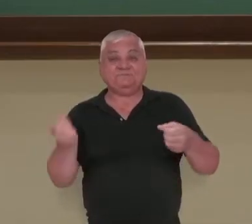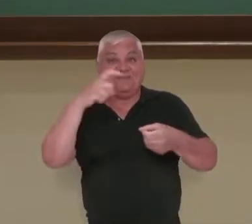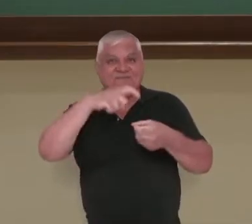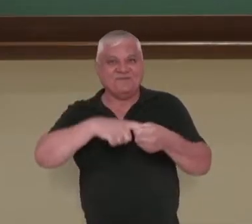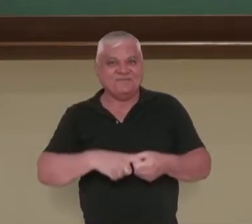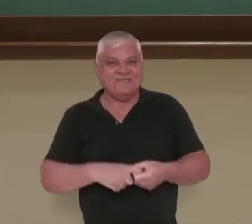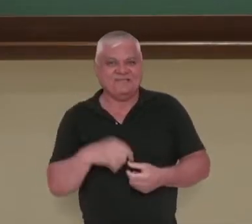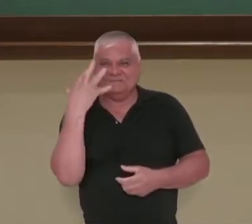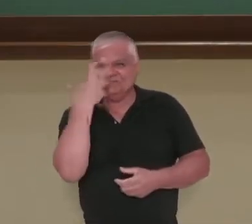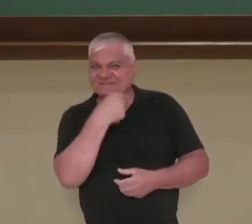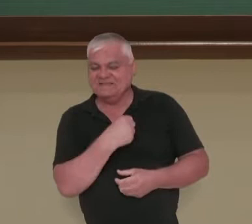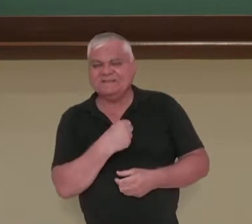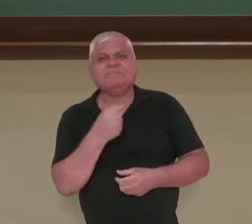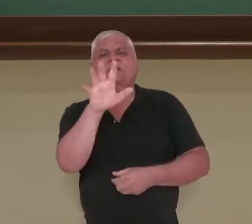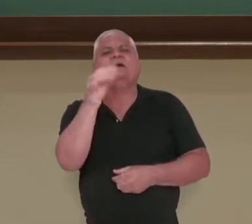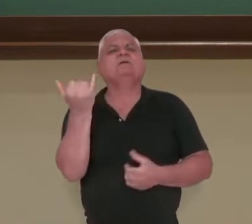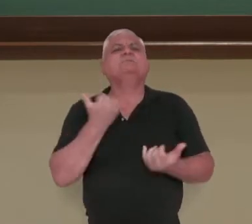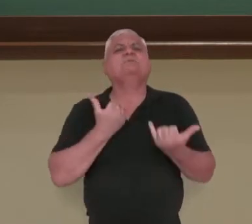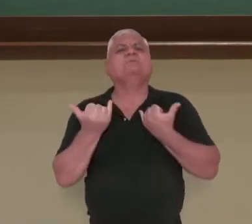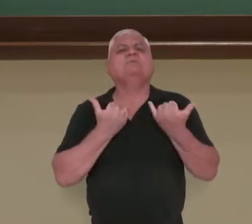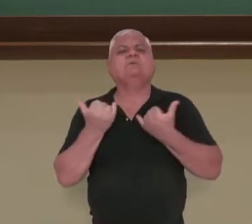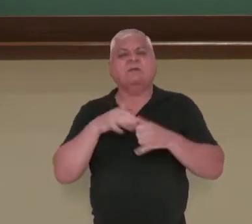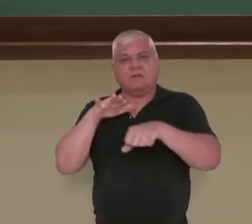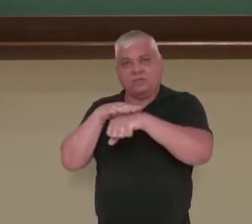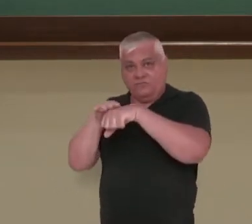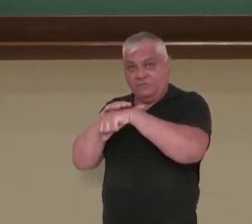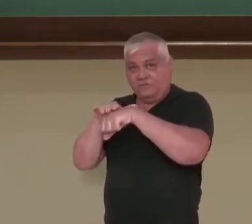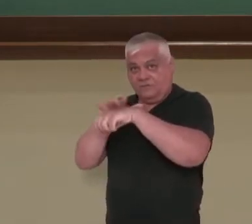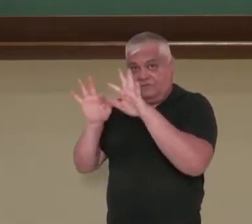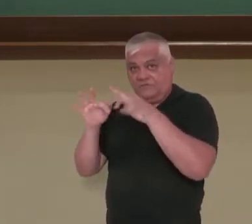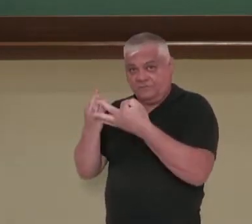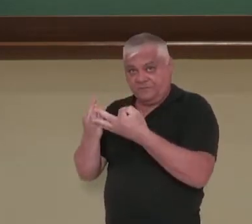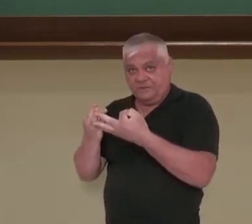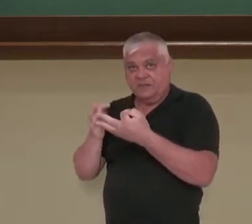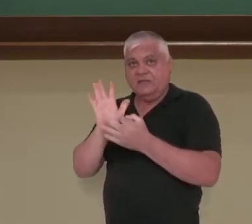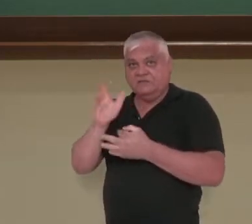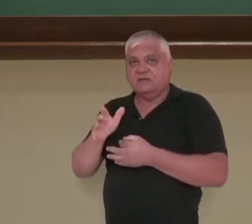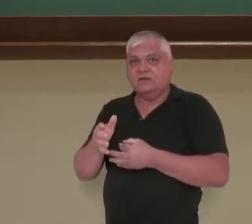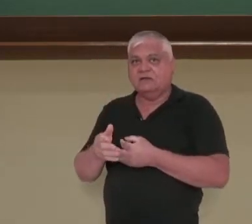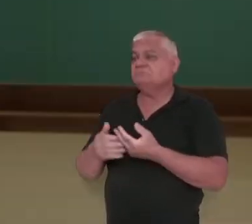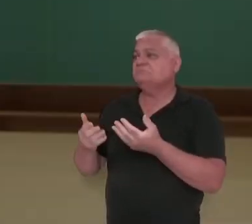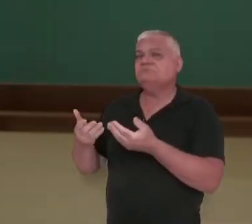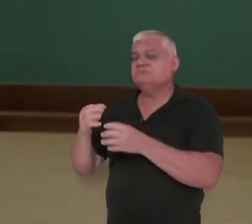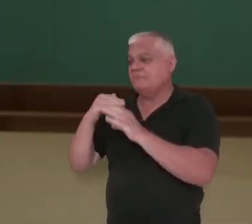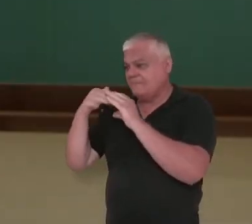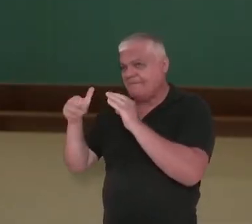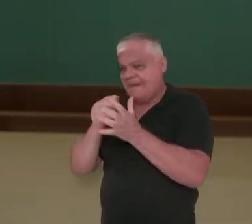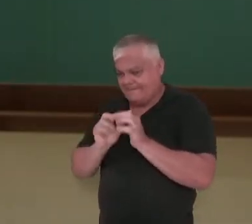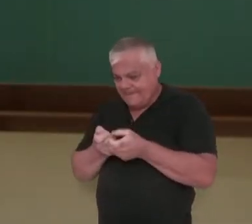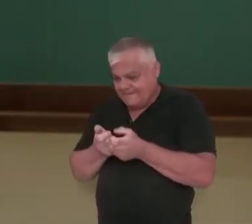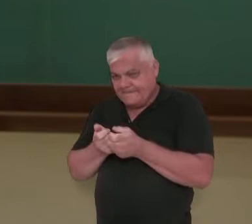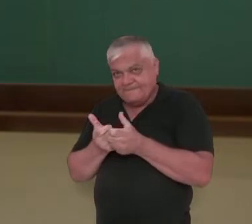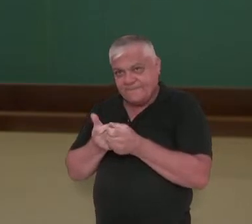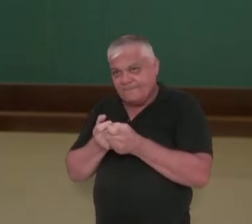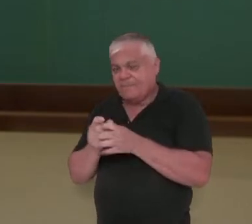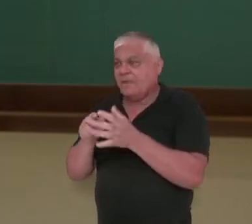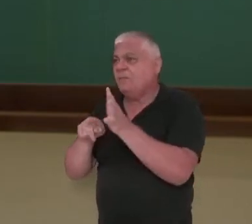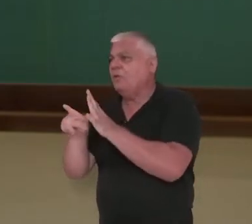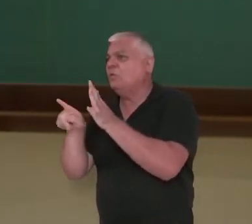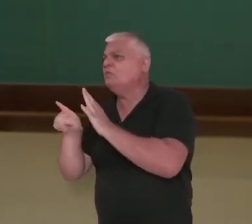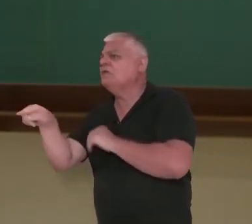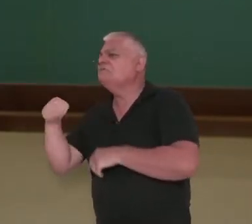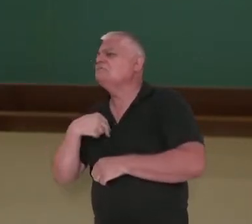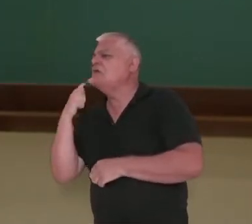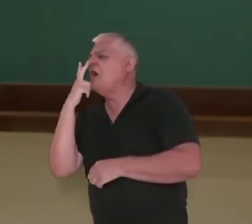Voltei, gente linda. E aí, conta pra mim, conversou com a família? Chegou a trocar umas mensagens ali no WhatsApp? E daí, o que que